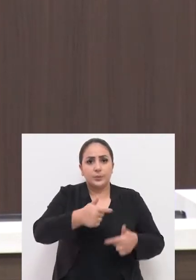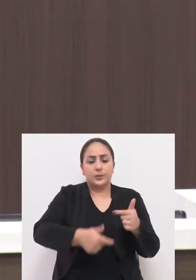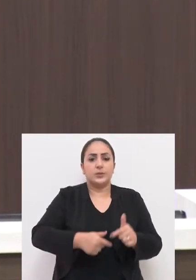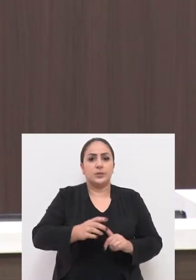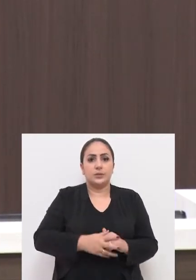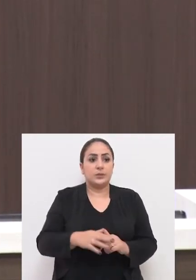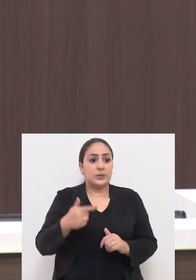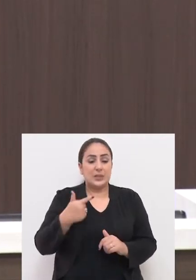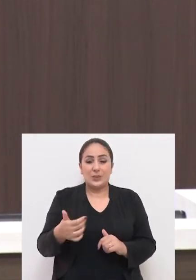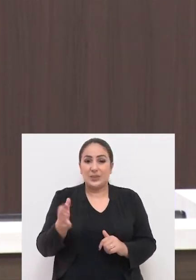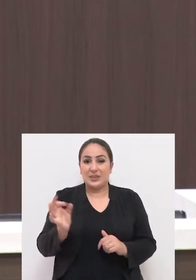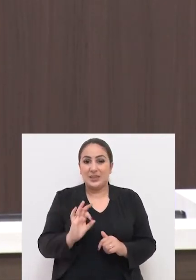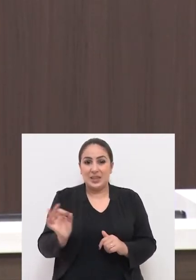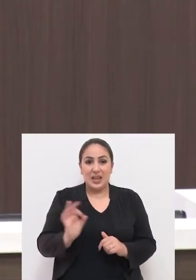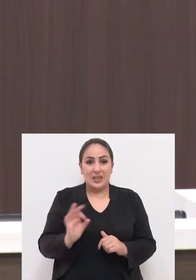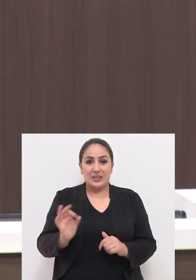penando